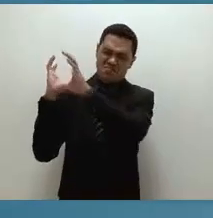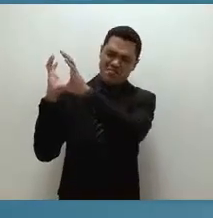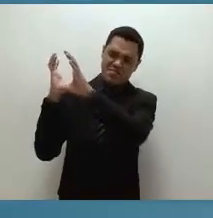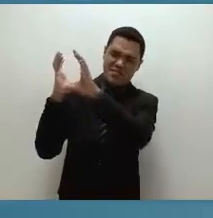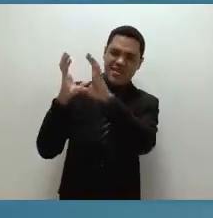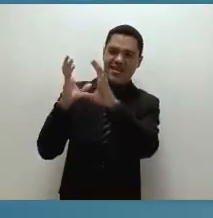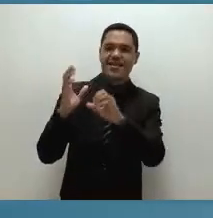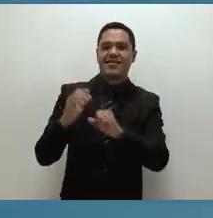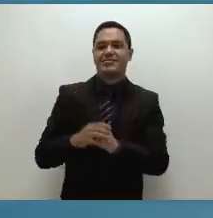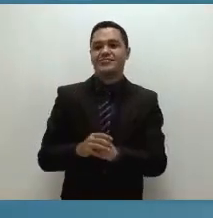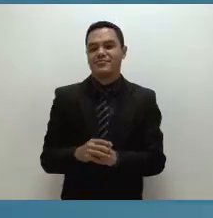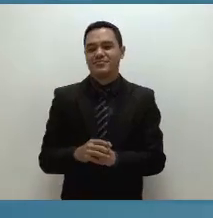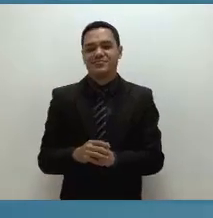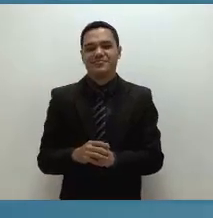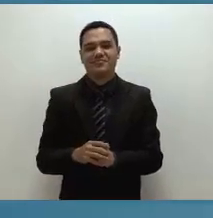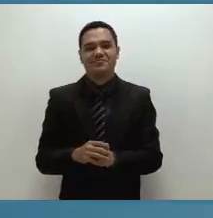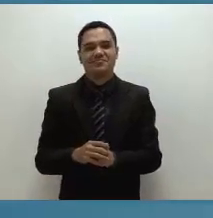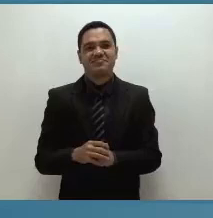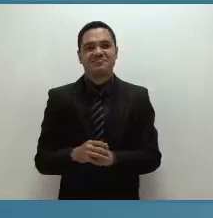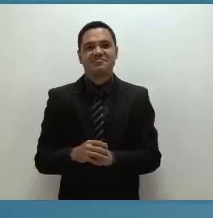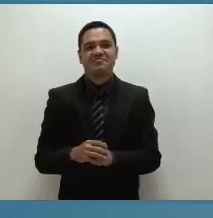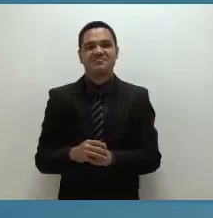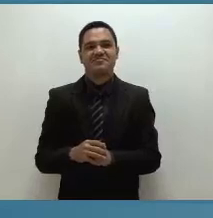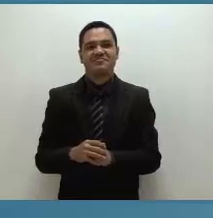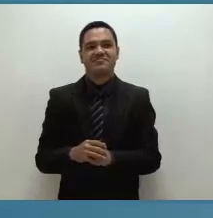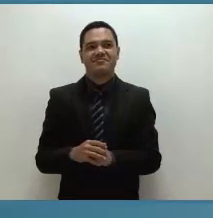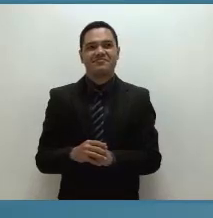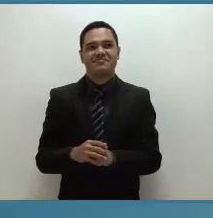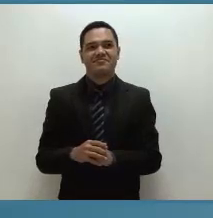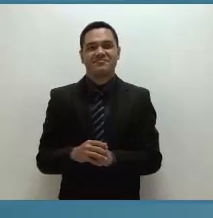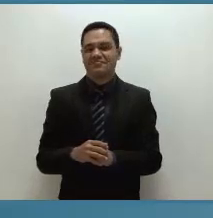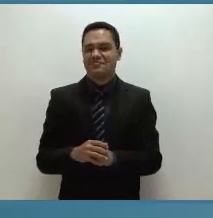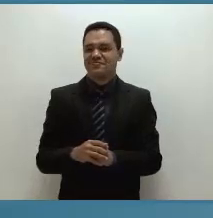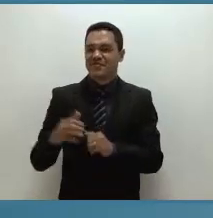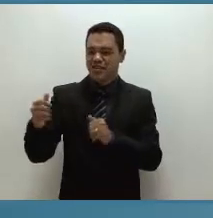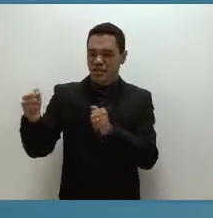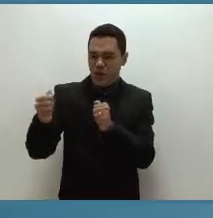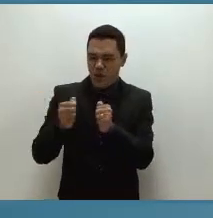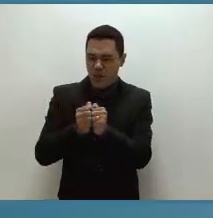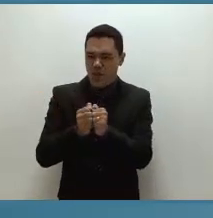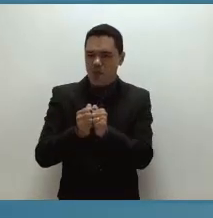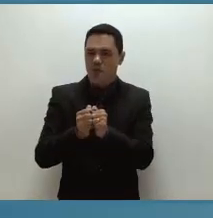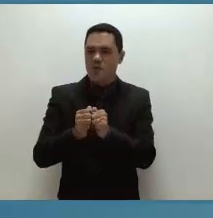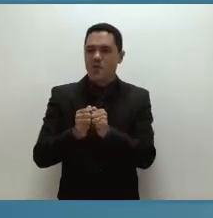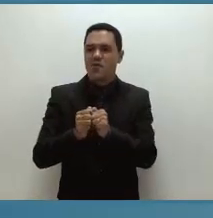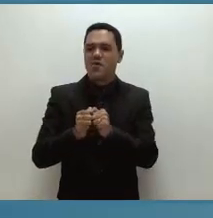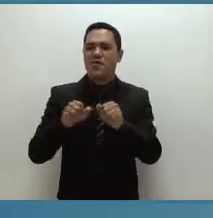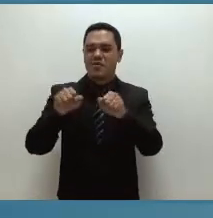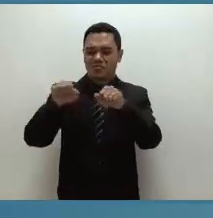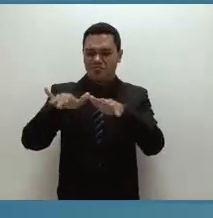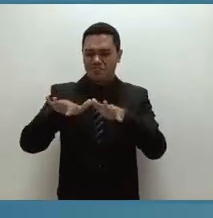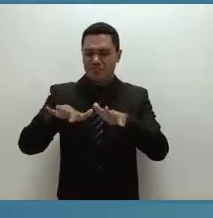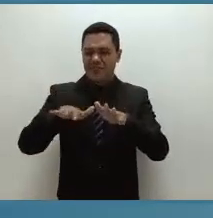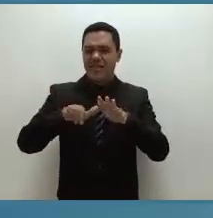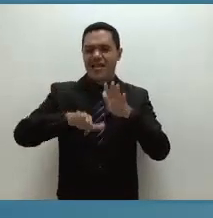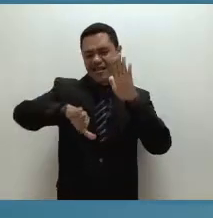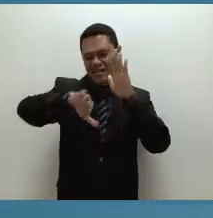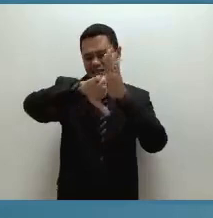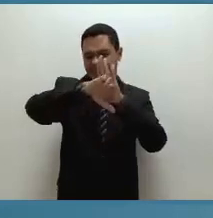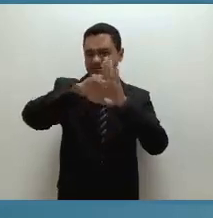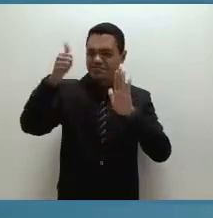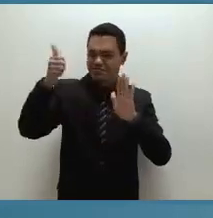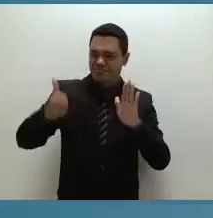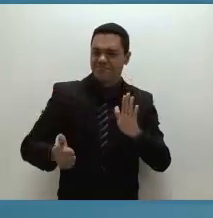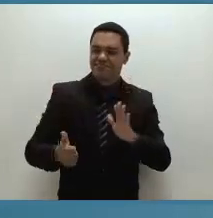Justiça Tribunal. Hoje, nós estamos utilizados na presença do Sessão de Direito Penal. É um juiz competente, mas competente,